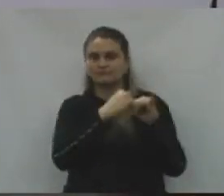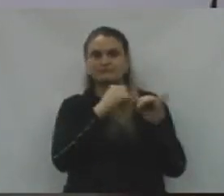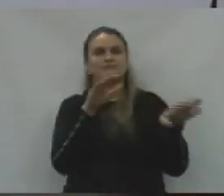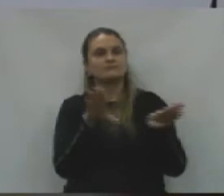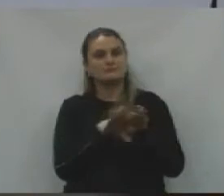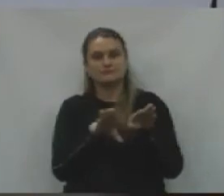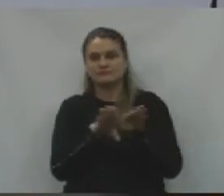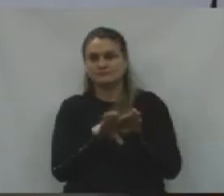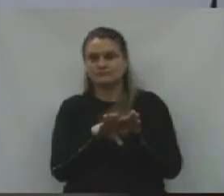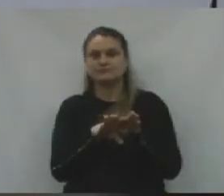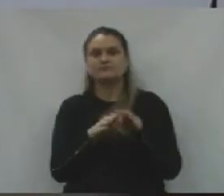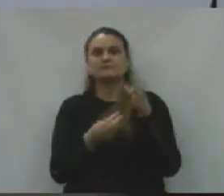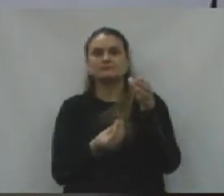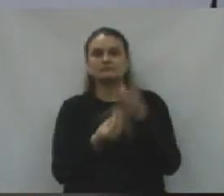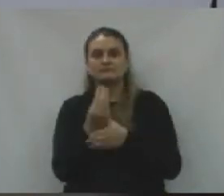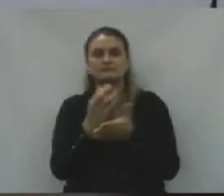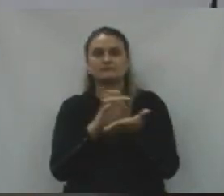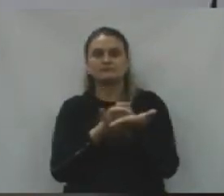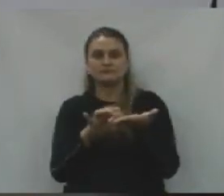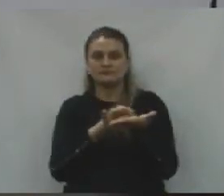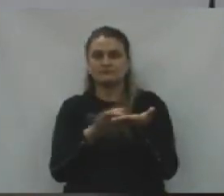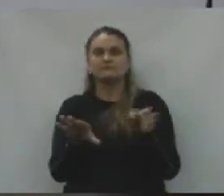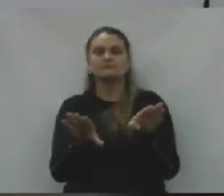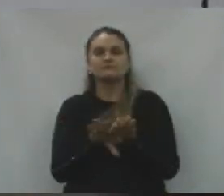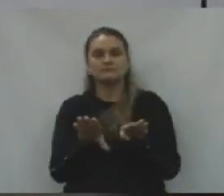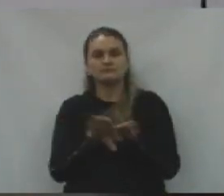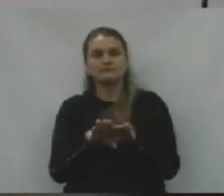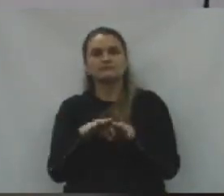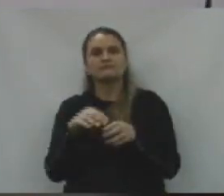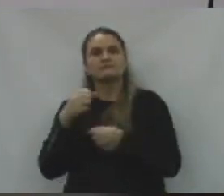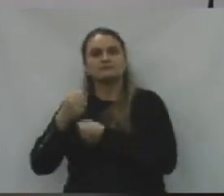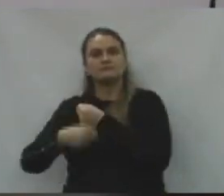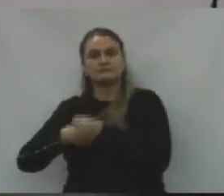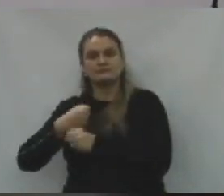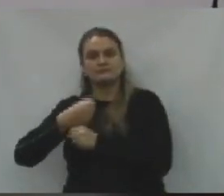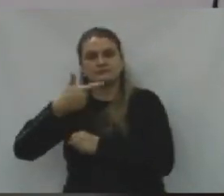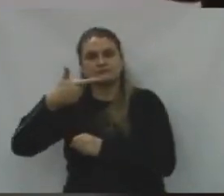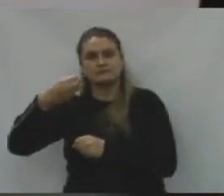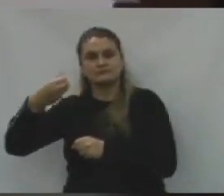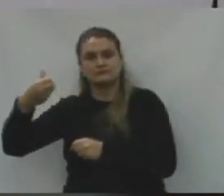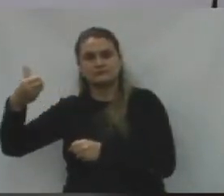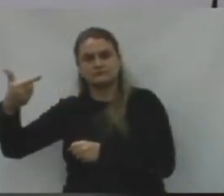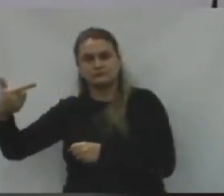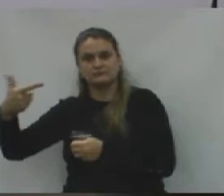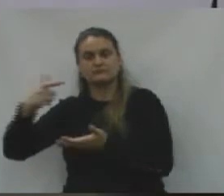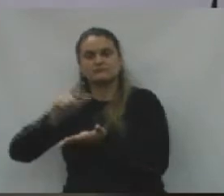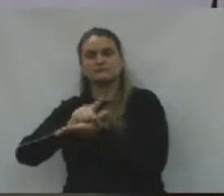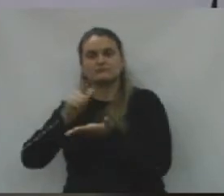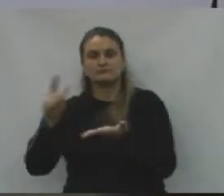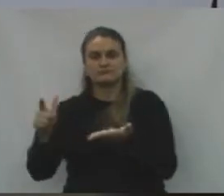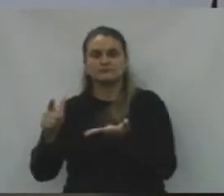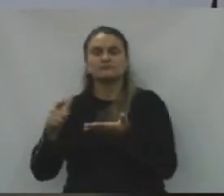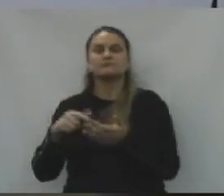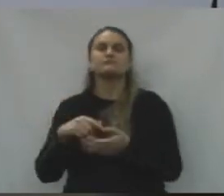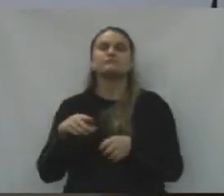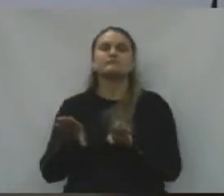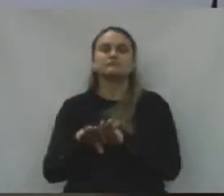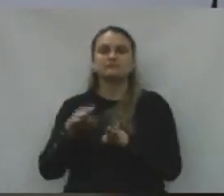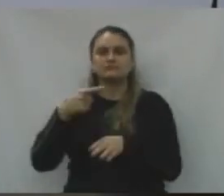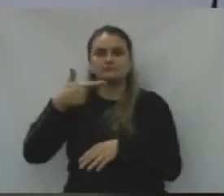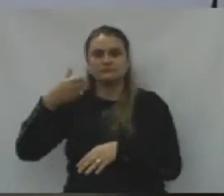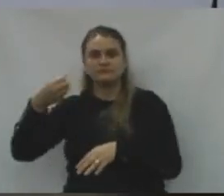em 2001, criado o curso de secretariado executivo. 2002, curso de jornalismo, publicidade e propaganda.